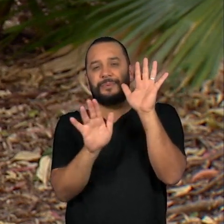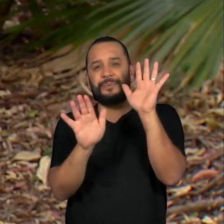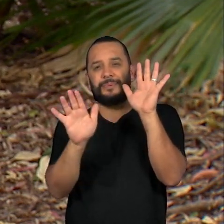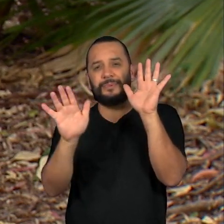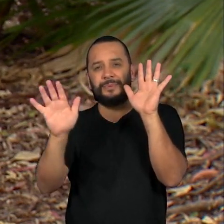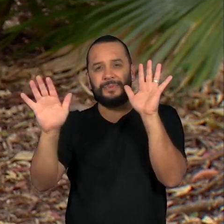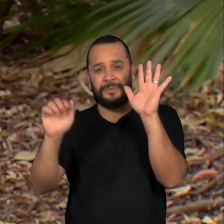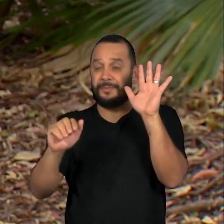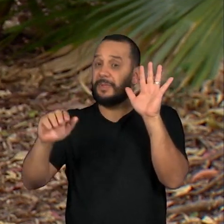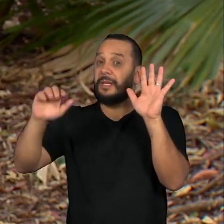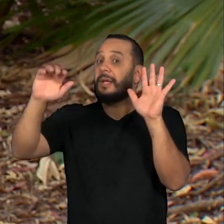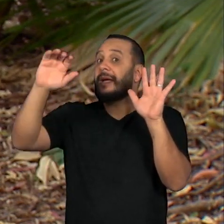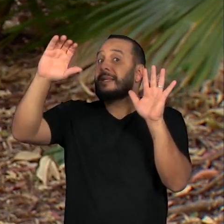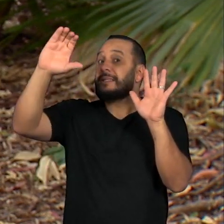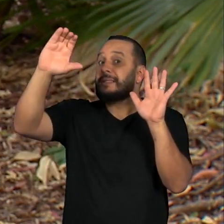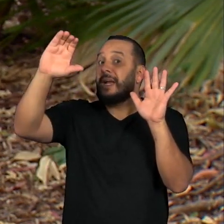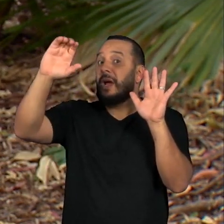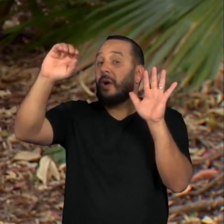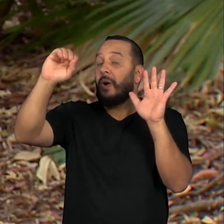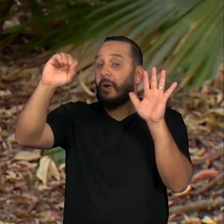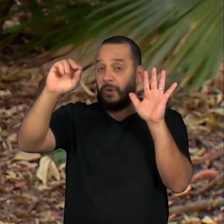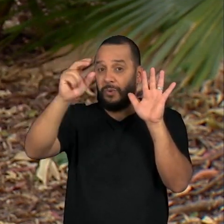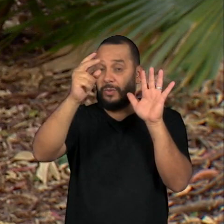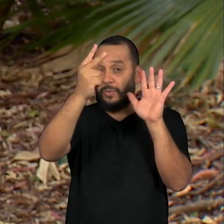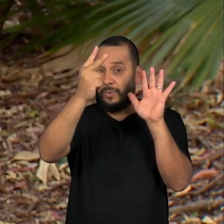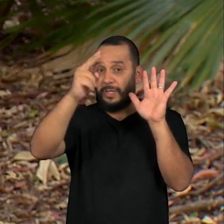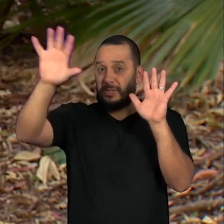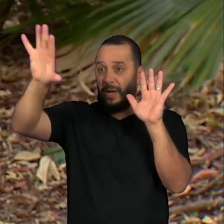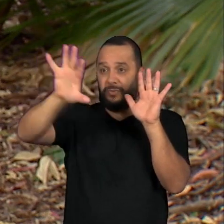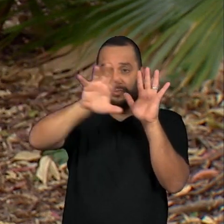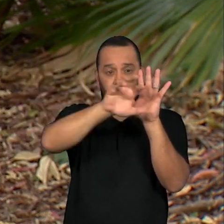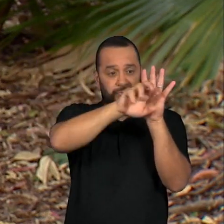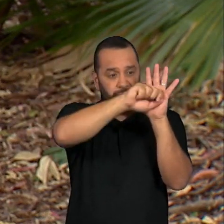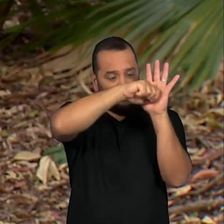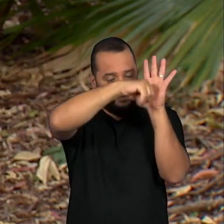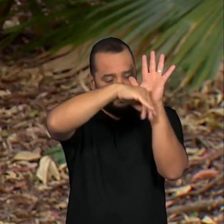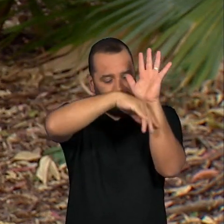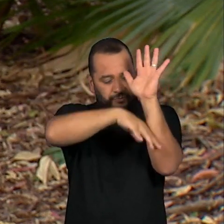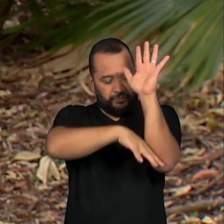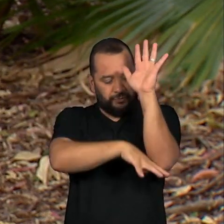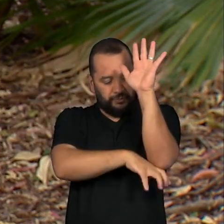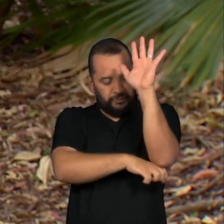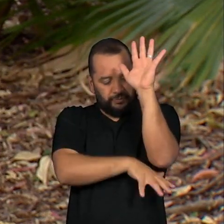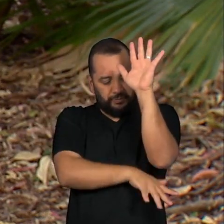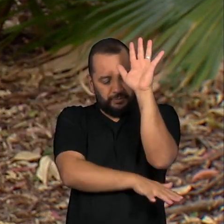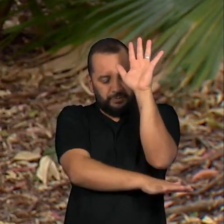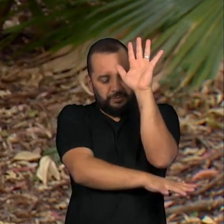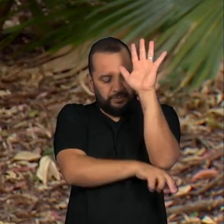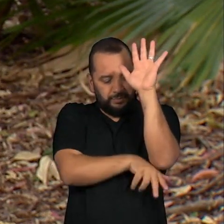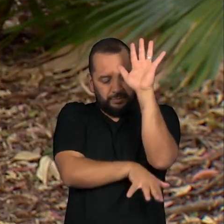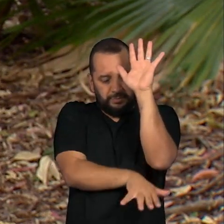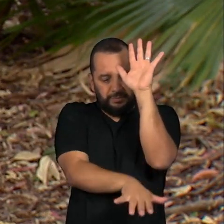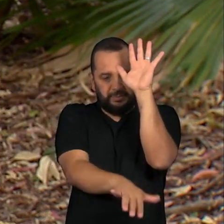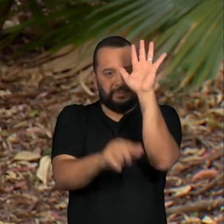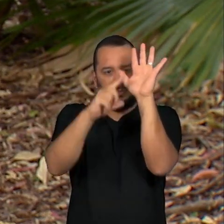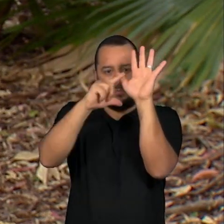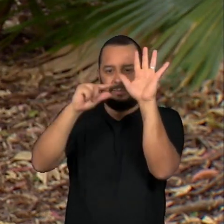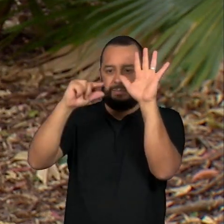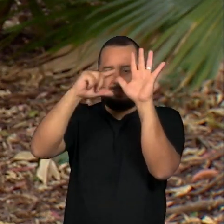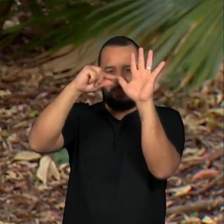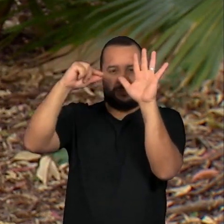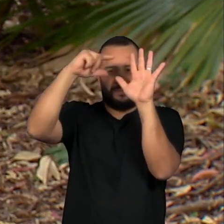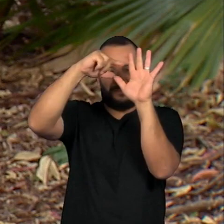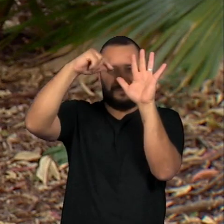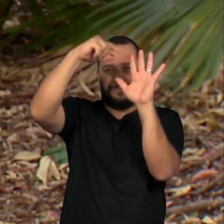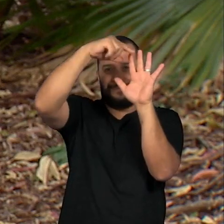CO2, é o combustível para o crescimento das raízes, dos troncos e das folhas. Esse processo se chama